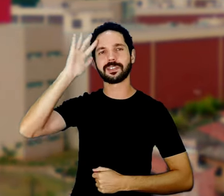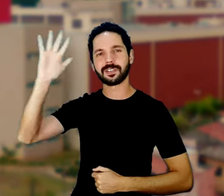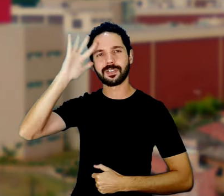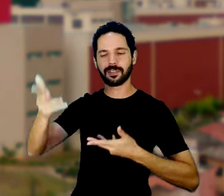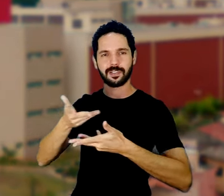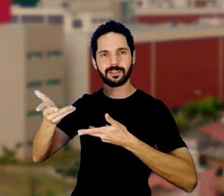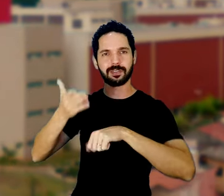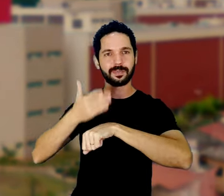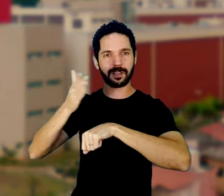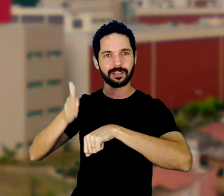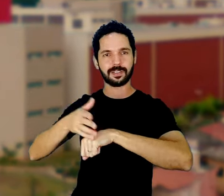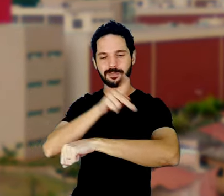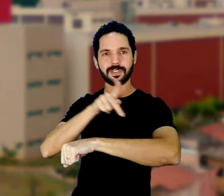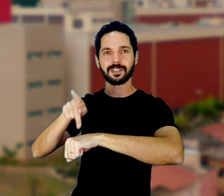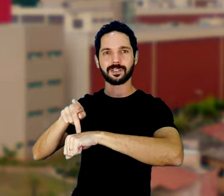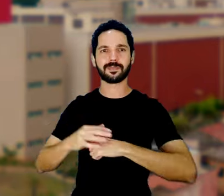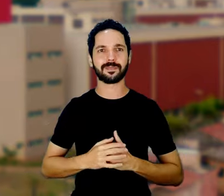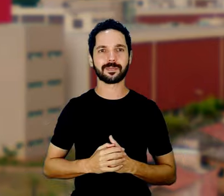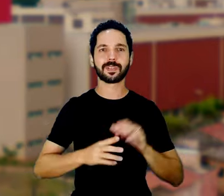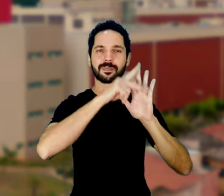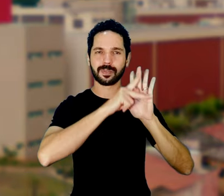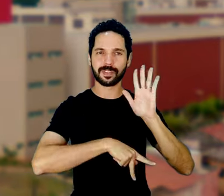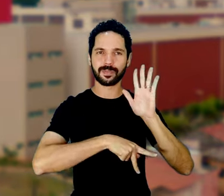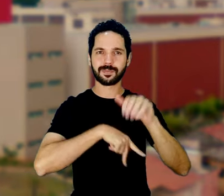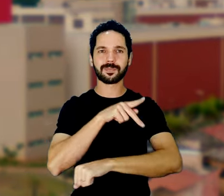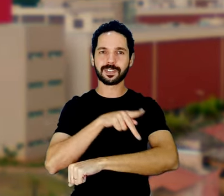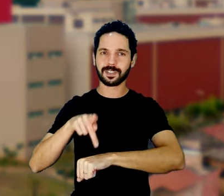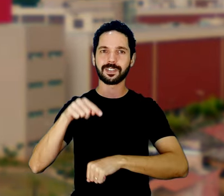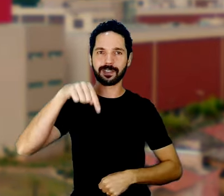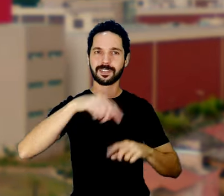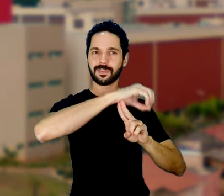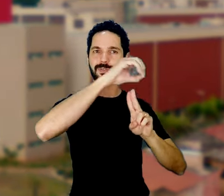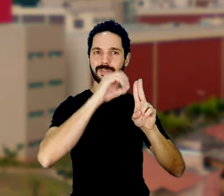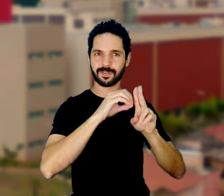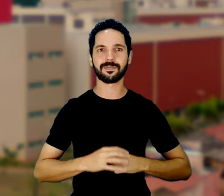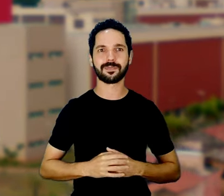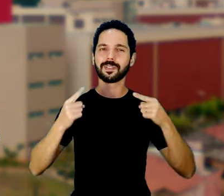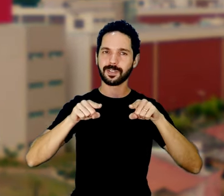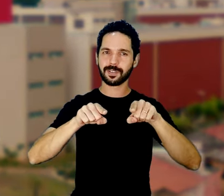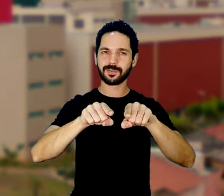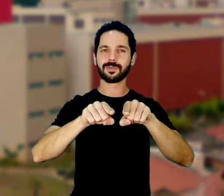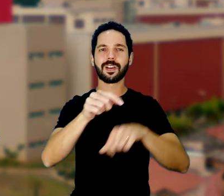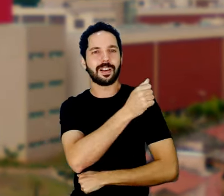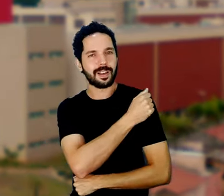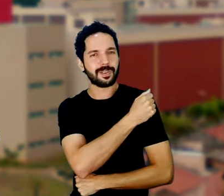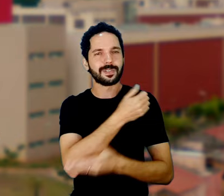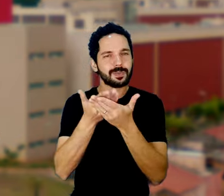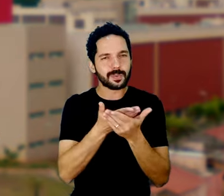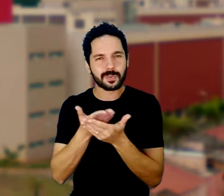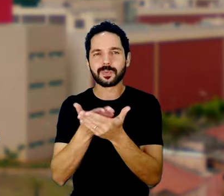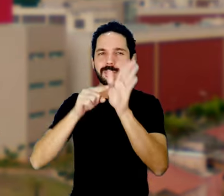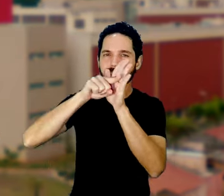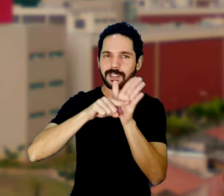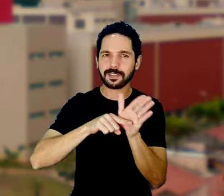teórica articulada com a prática pedagógica. Com o projeto pedagógico da UFABC, ao mesmo tempo que os licenciandos realizam seus